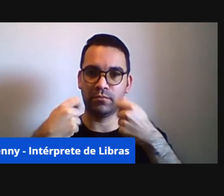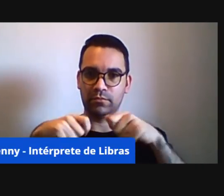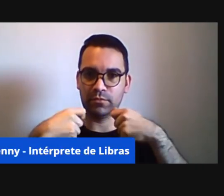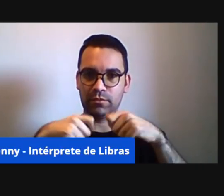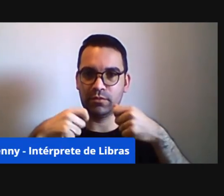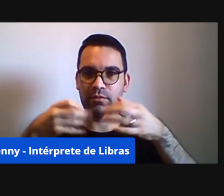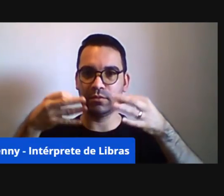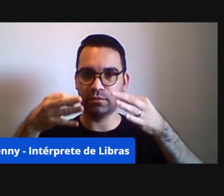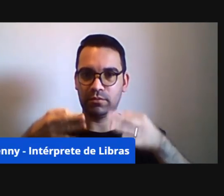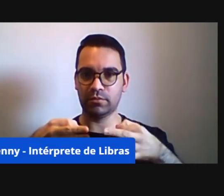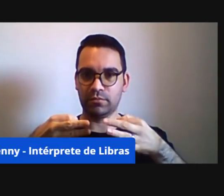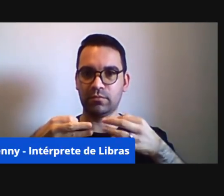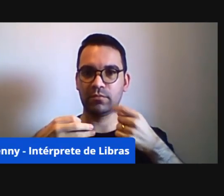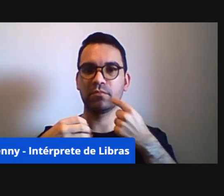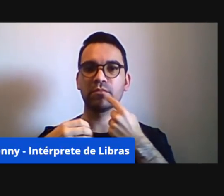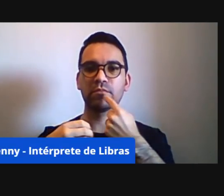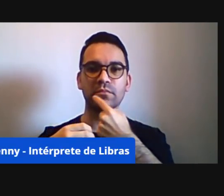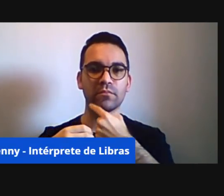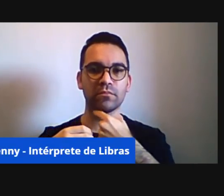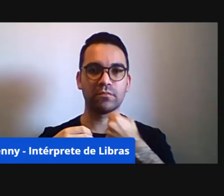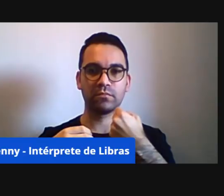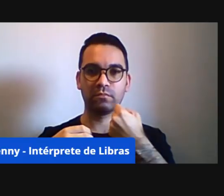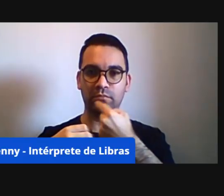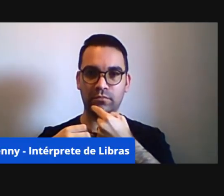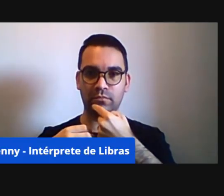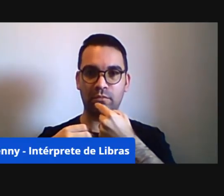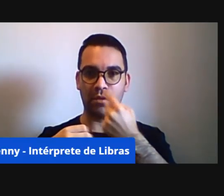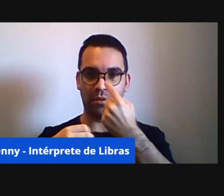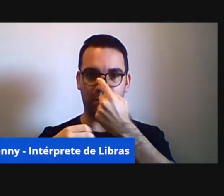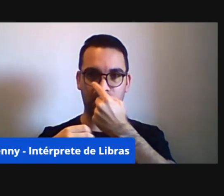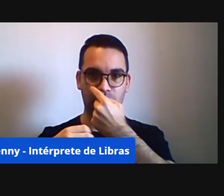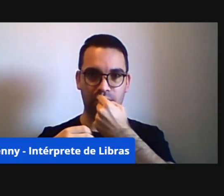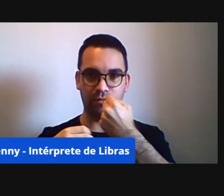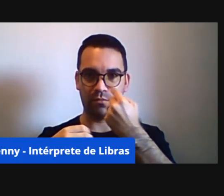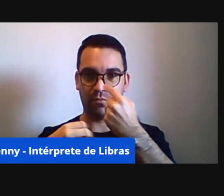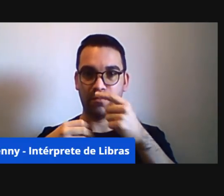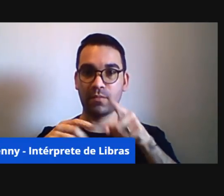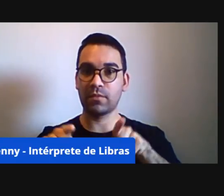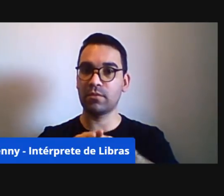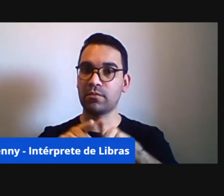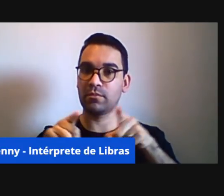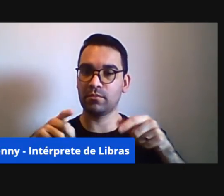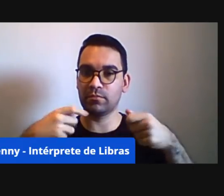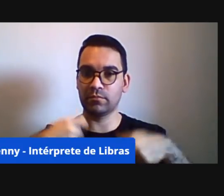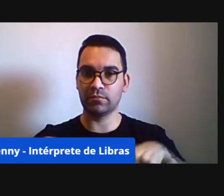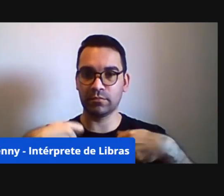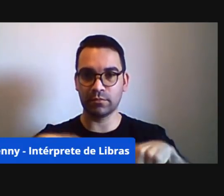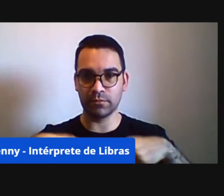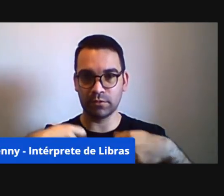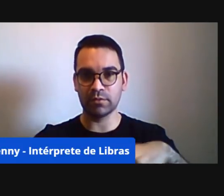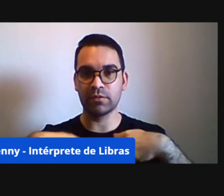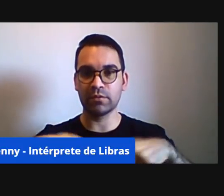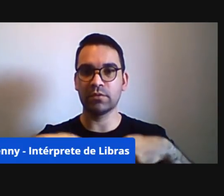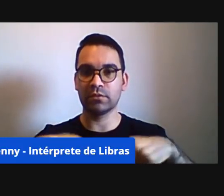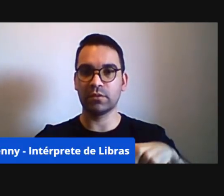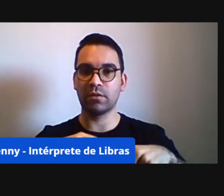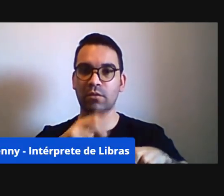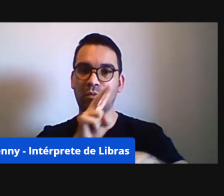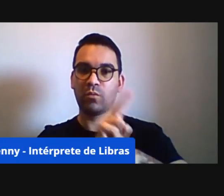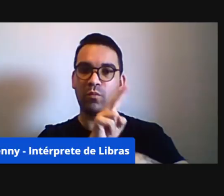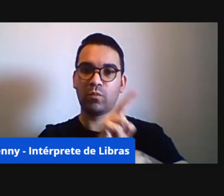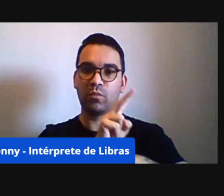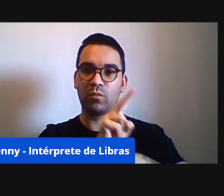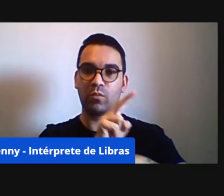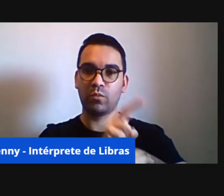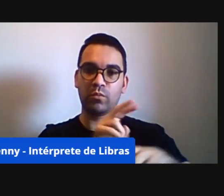bem as partículas, mas tem que ser tomada a precaução de se manter ainda assim a distância. Então, ela é uma medida que